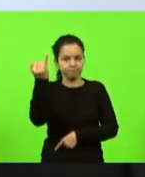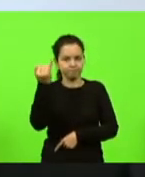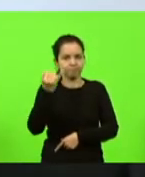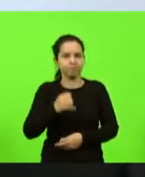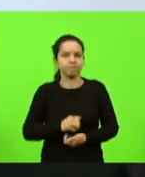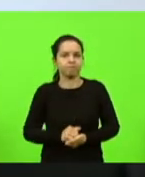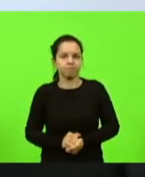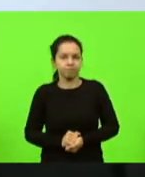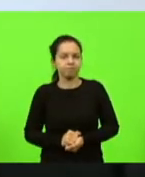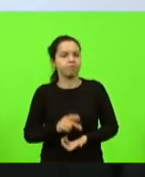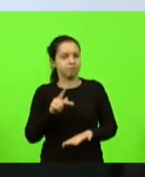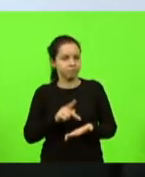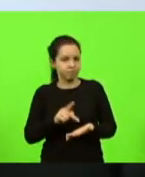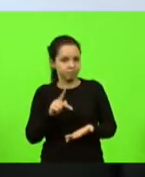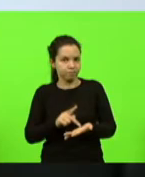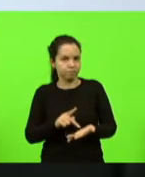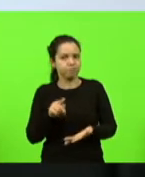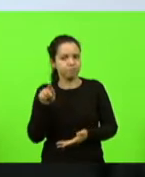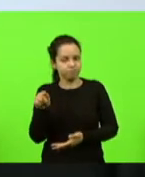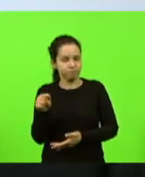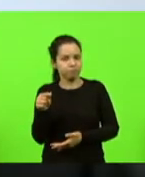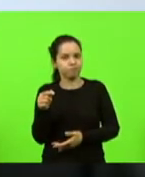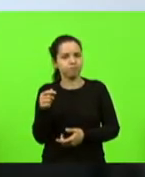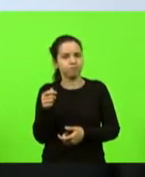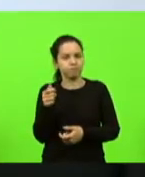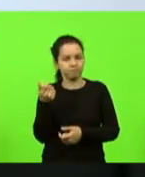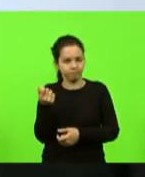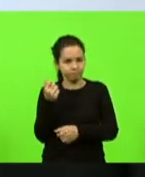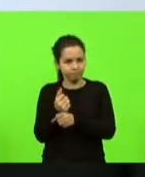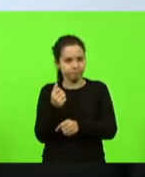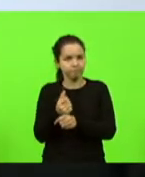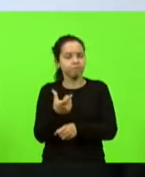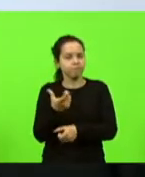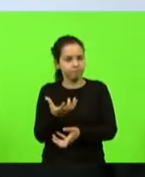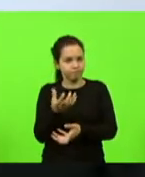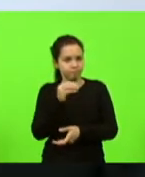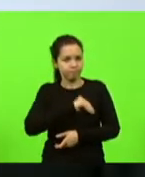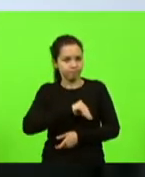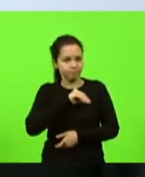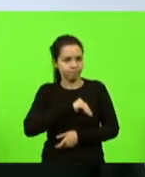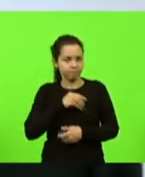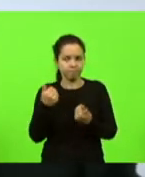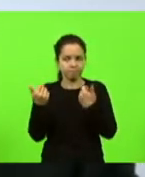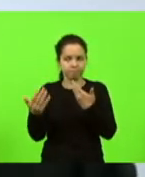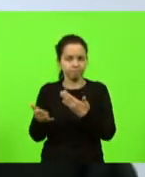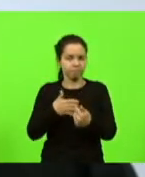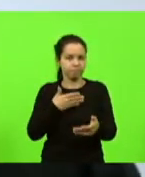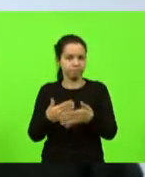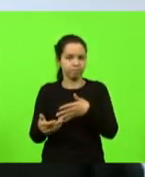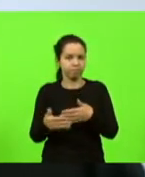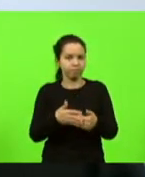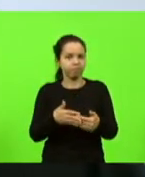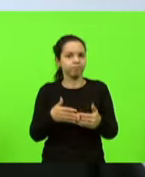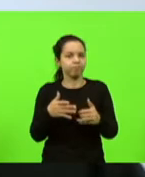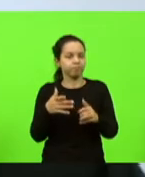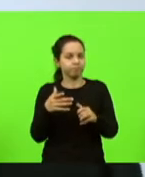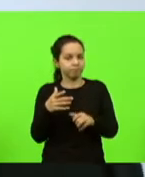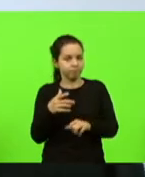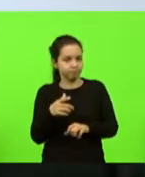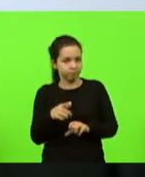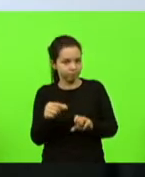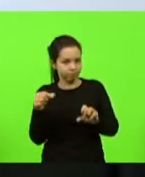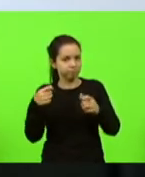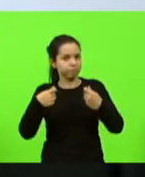que a Fazenda quer receber, porque o resto que se dane. É isso que está acontecendo, o empresário está precisando do nosso